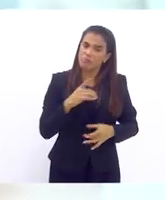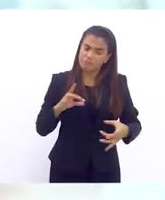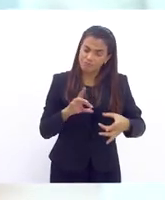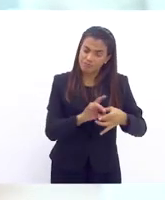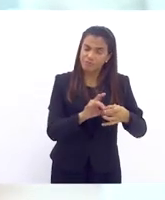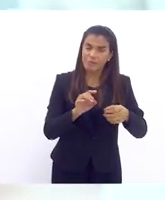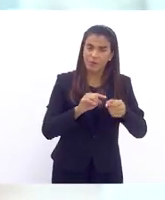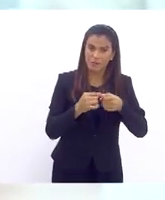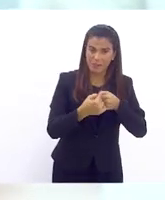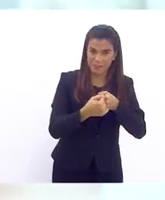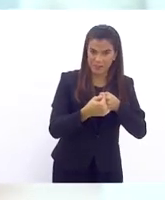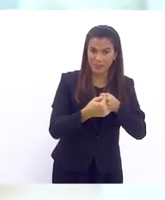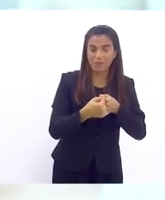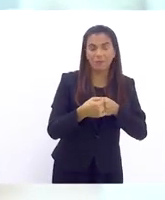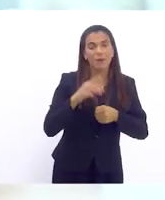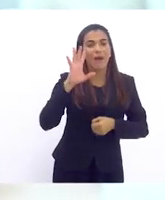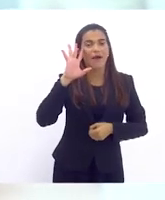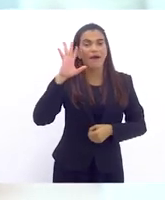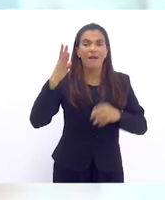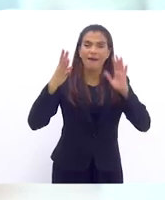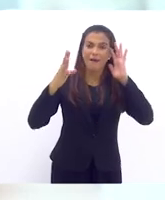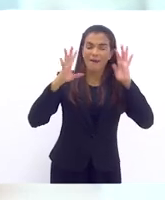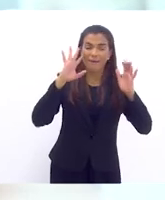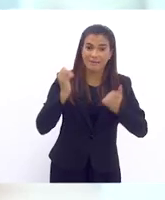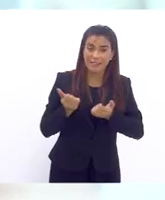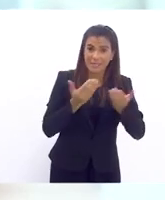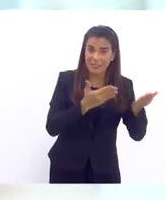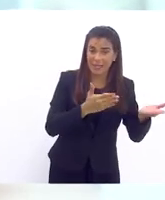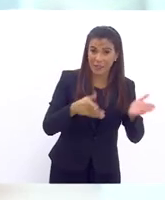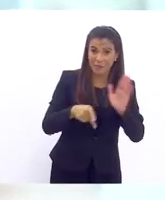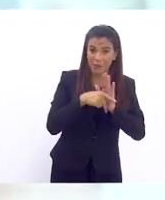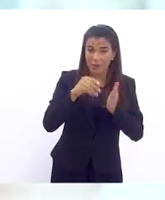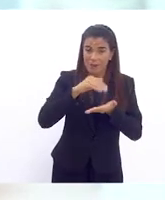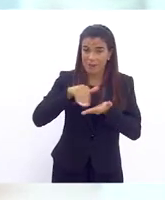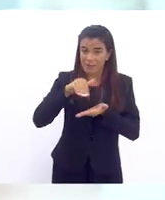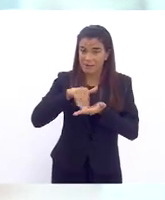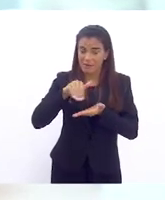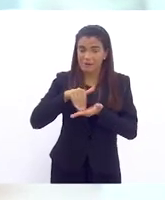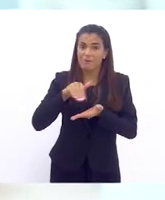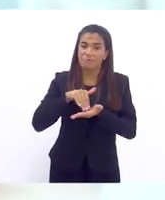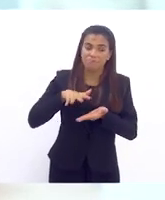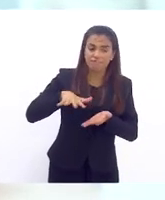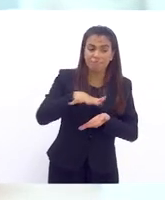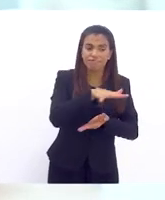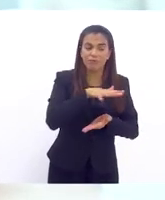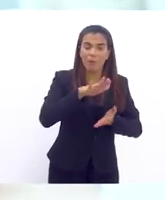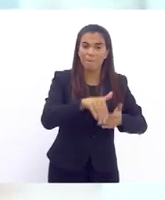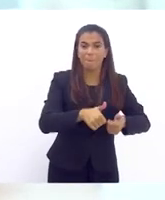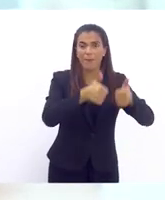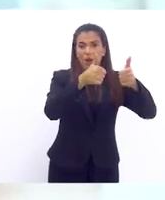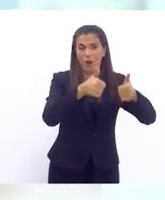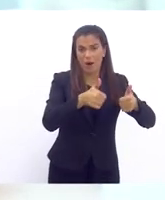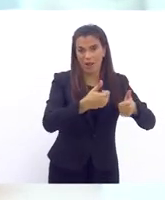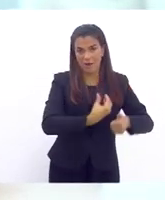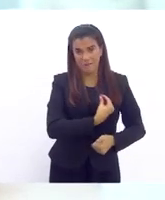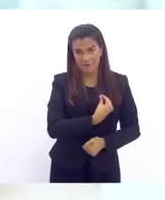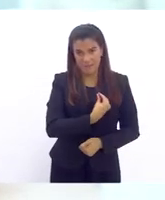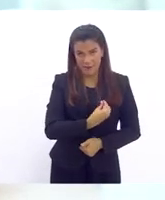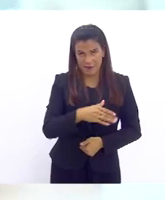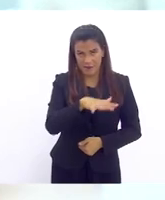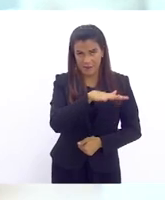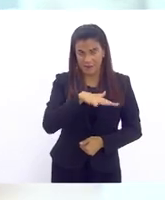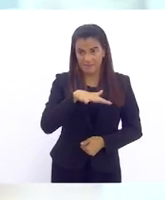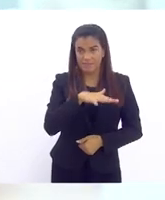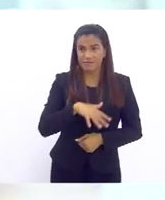que essas essas realizações essas entregas da secretaria seja feita de impacto local diretamente no município Presidente